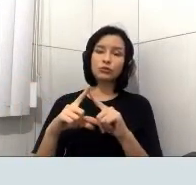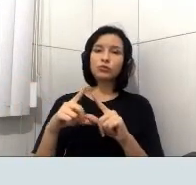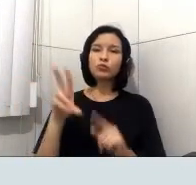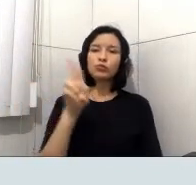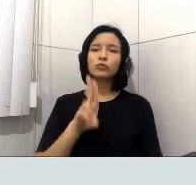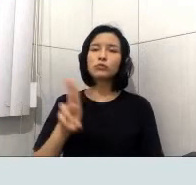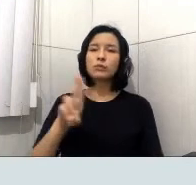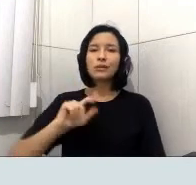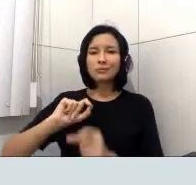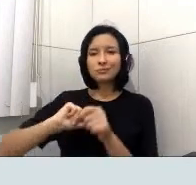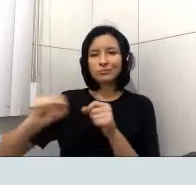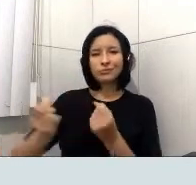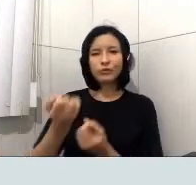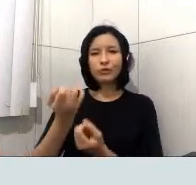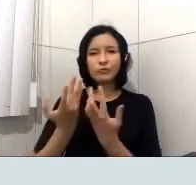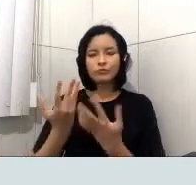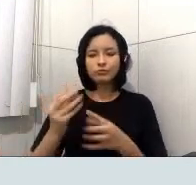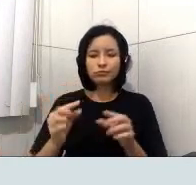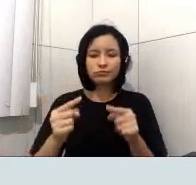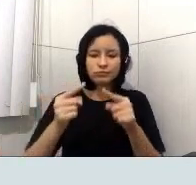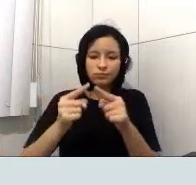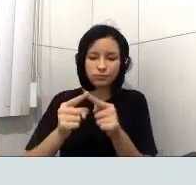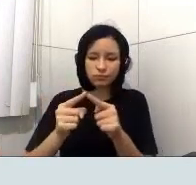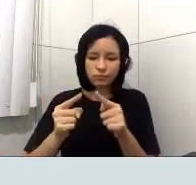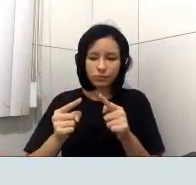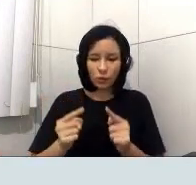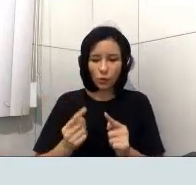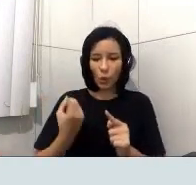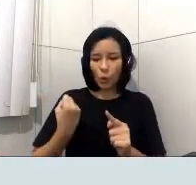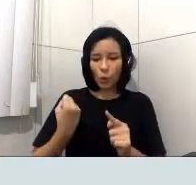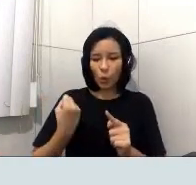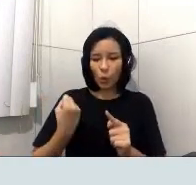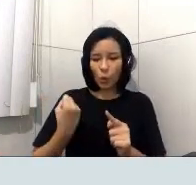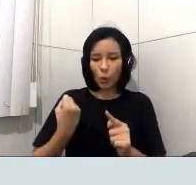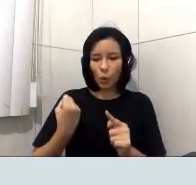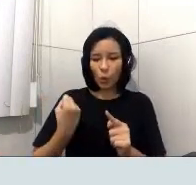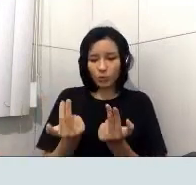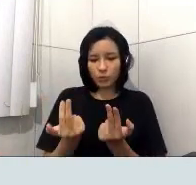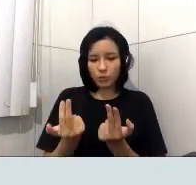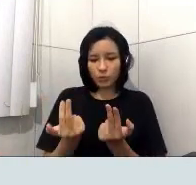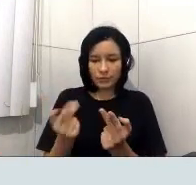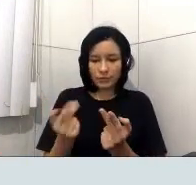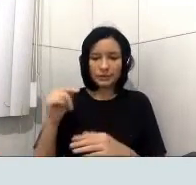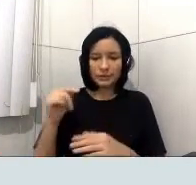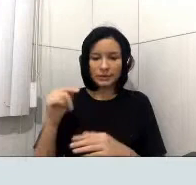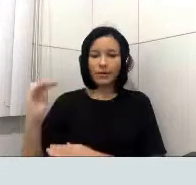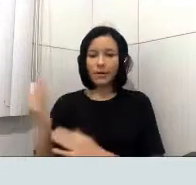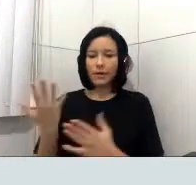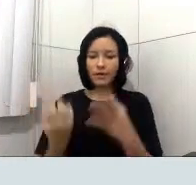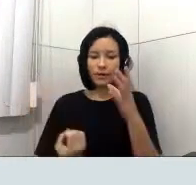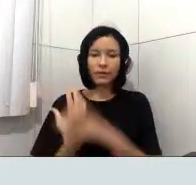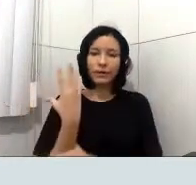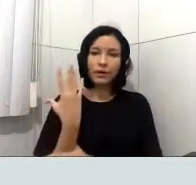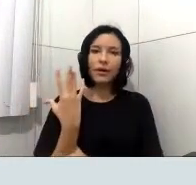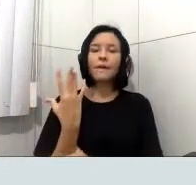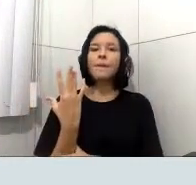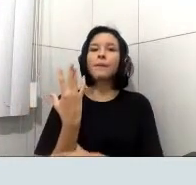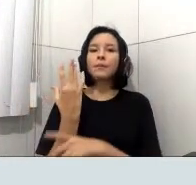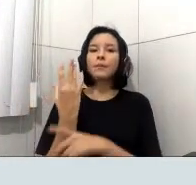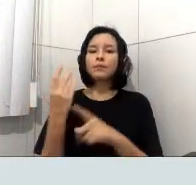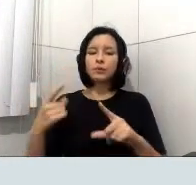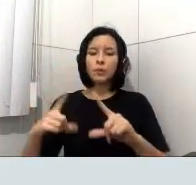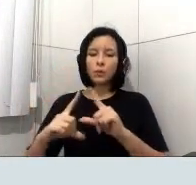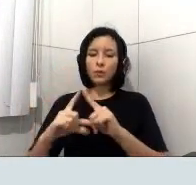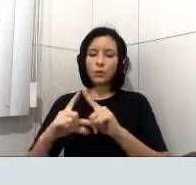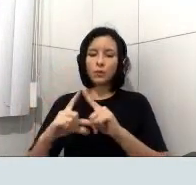fósforo de mesmo comprimento. Ou seja, essa criança quer desenhar, ela quer criar um triângulo, só que utilizando